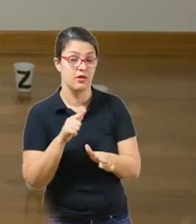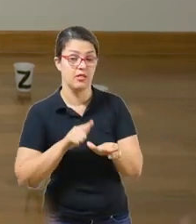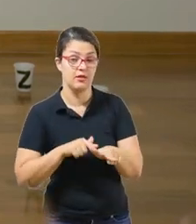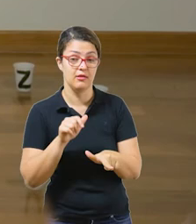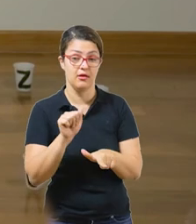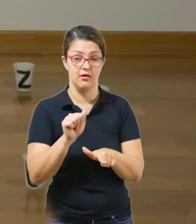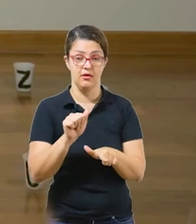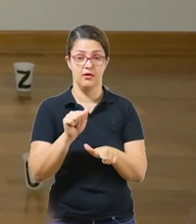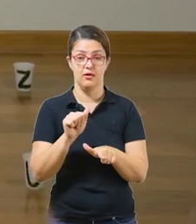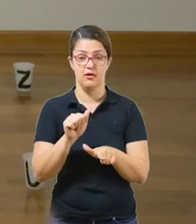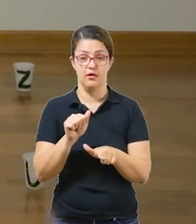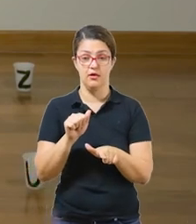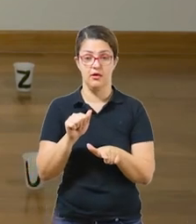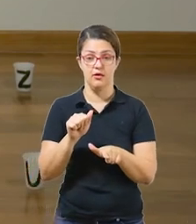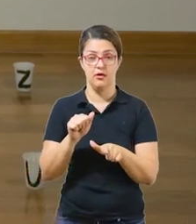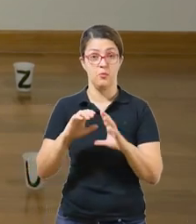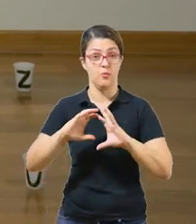A.